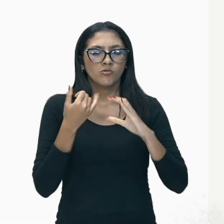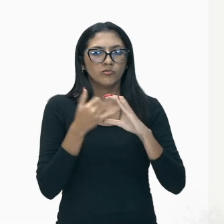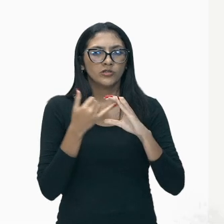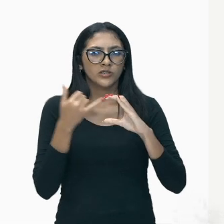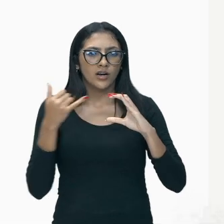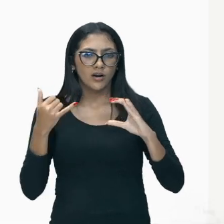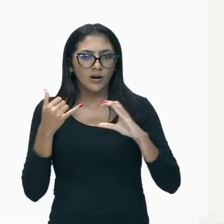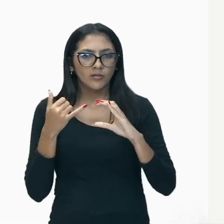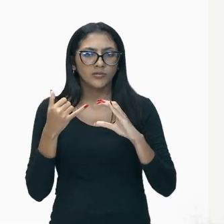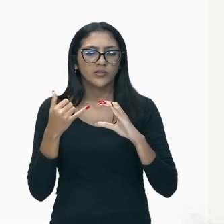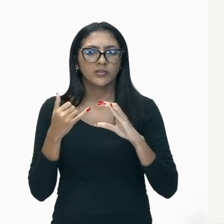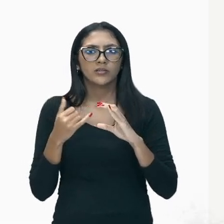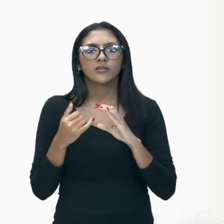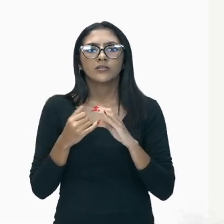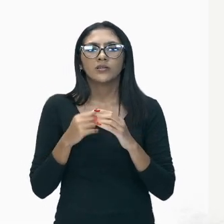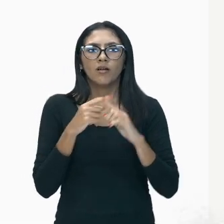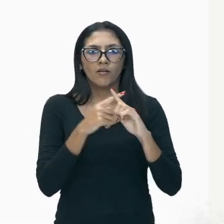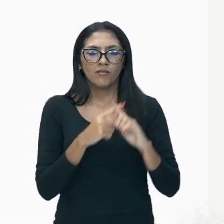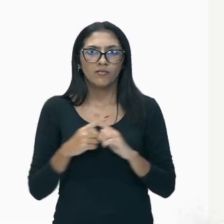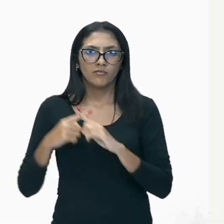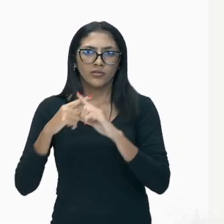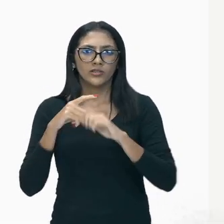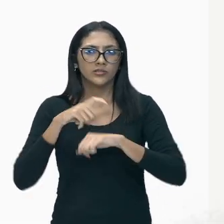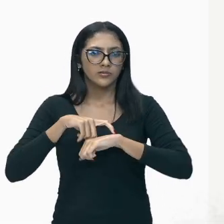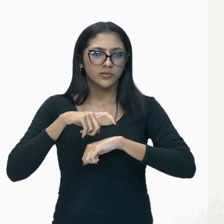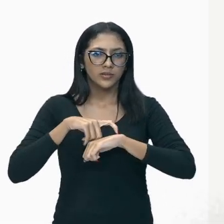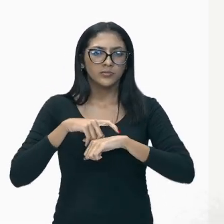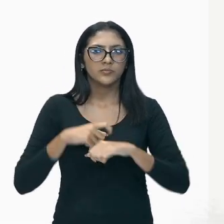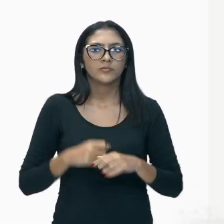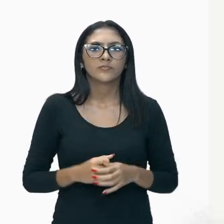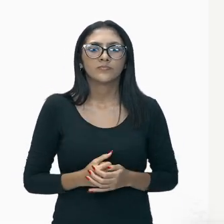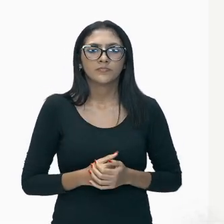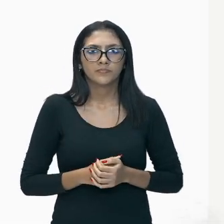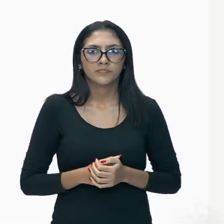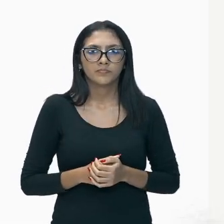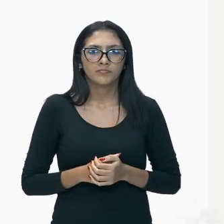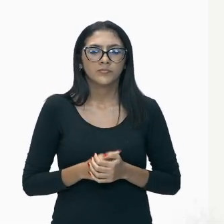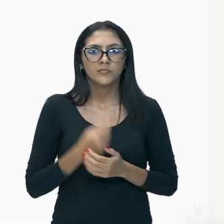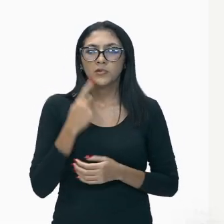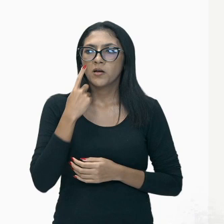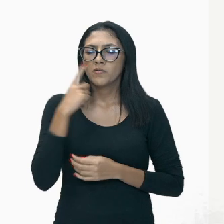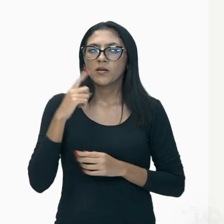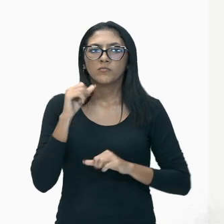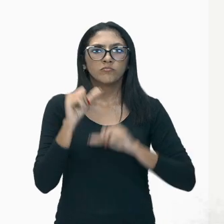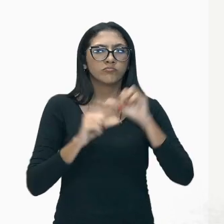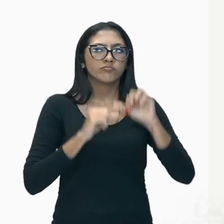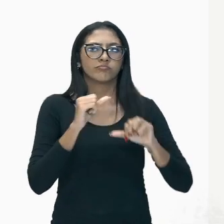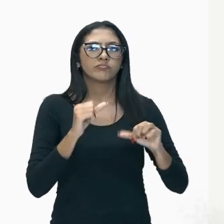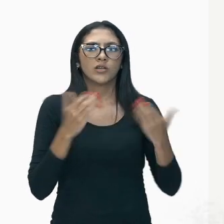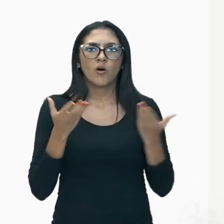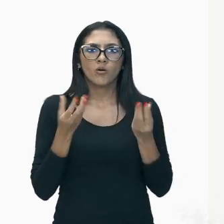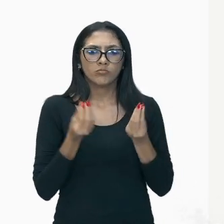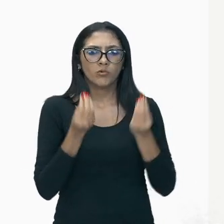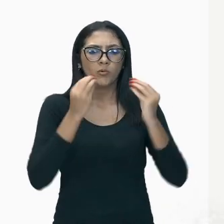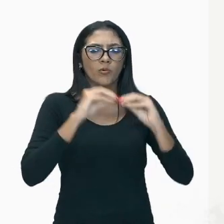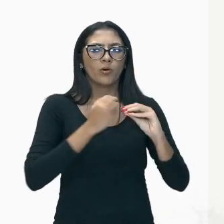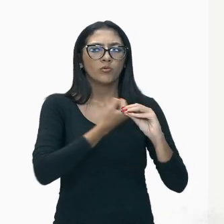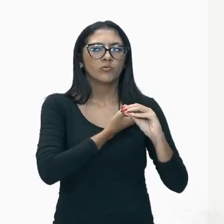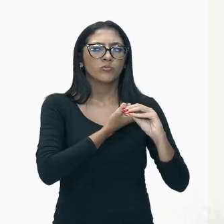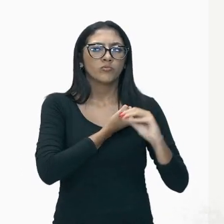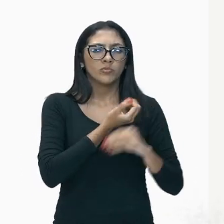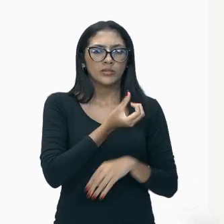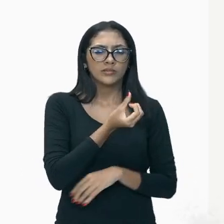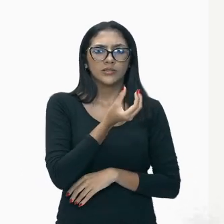vezes o intervalo de tempo. E vou substituir a potência. Quem é a potência? 60